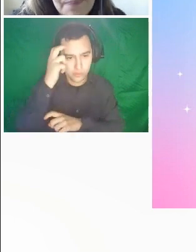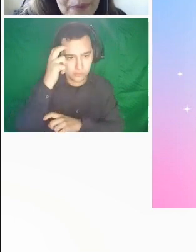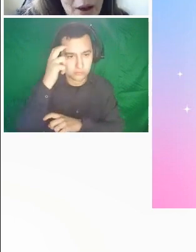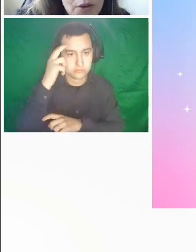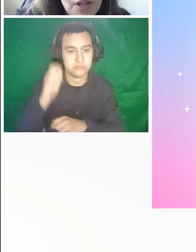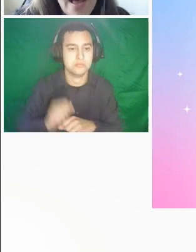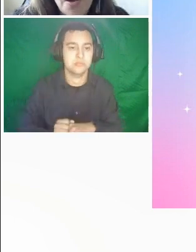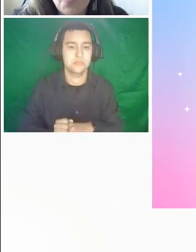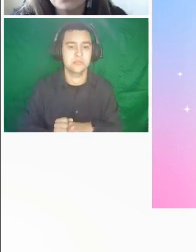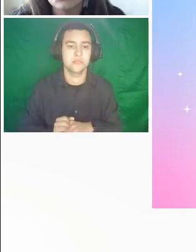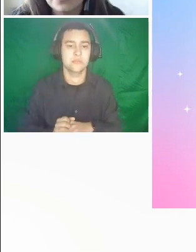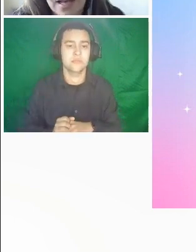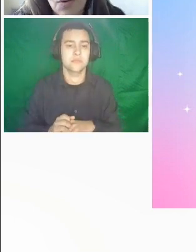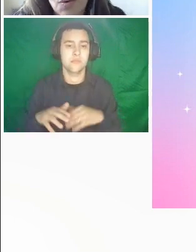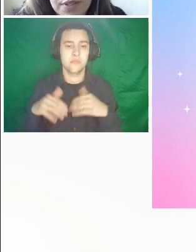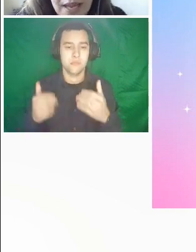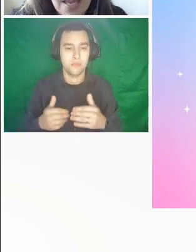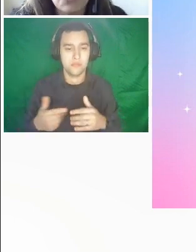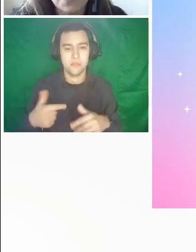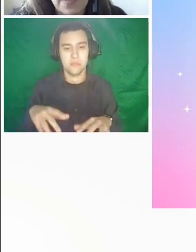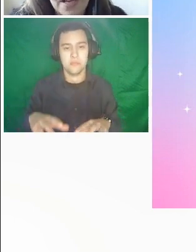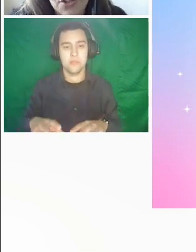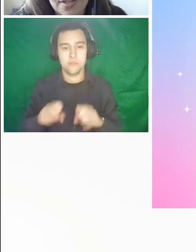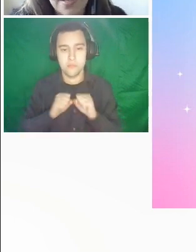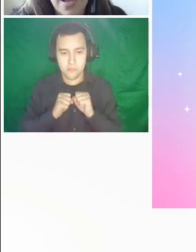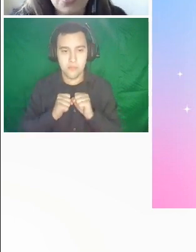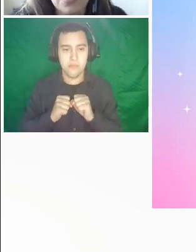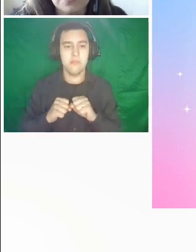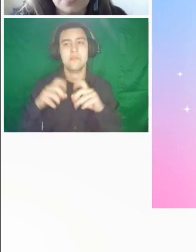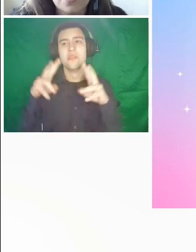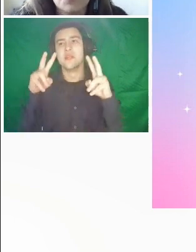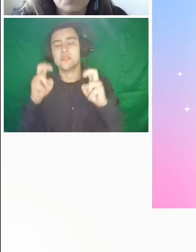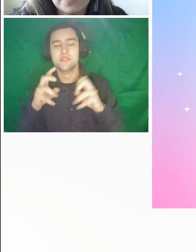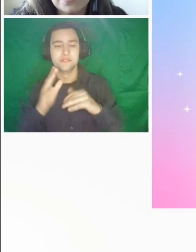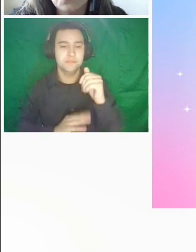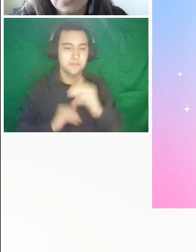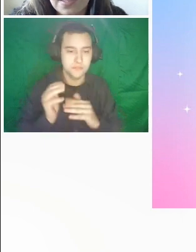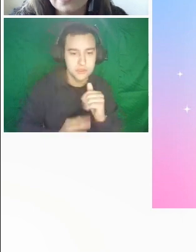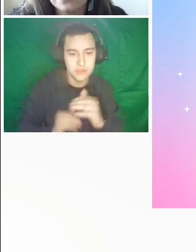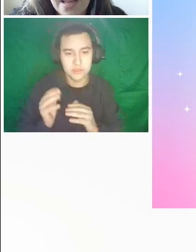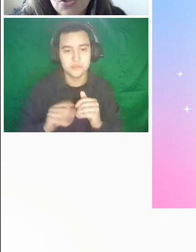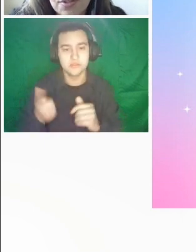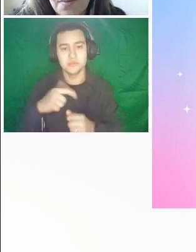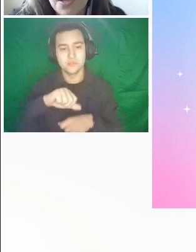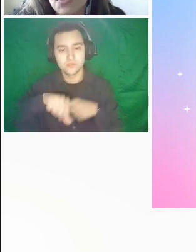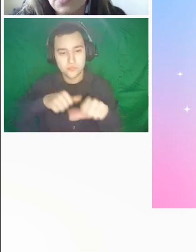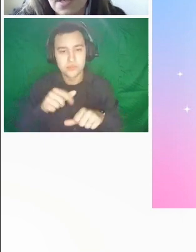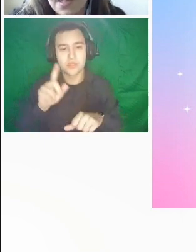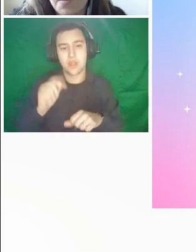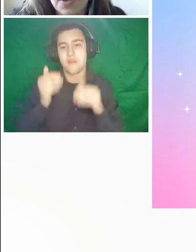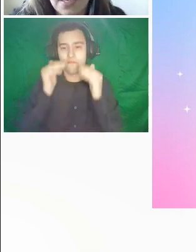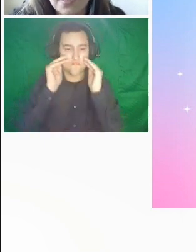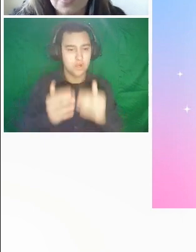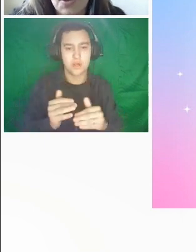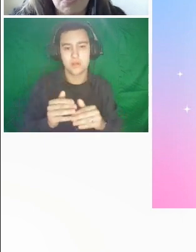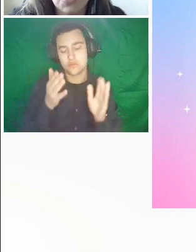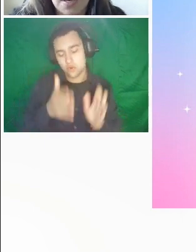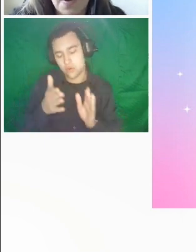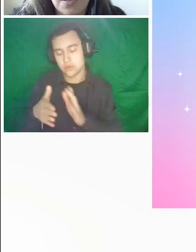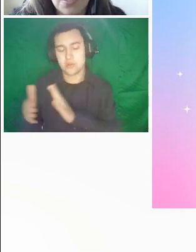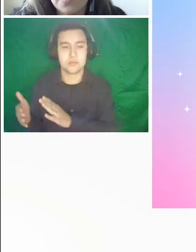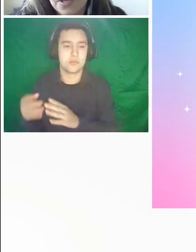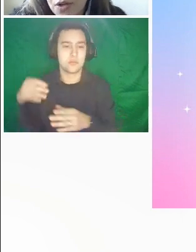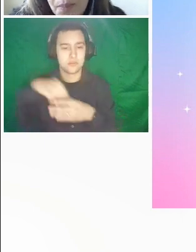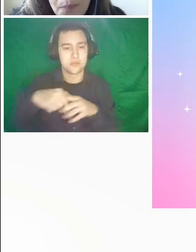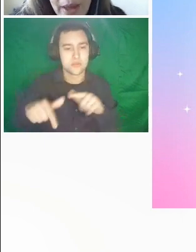aí ao ao adotar conceitos práticas ágeis uma das mudanças É justamente no sistema organizacional de